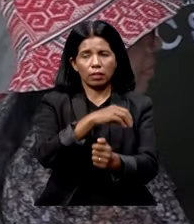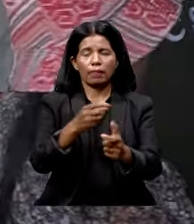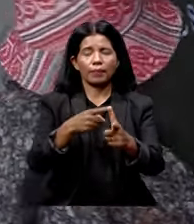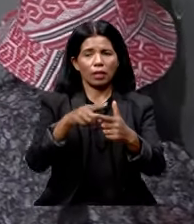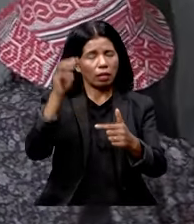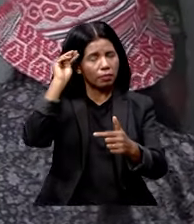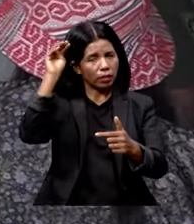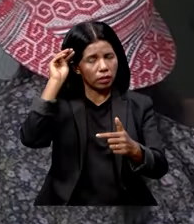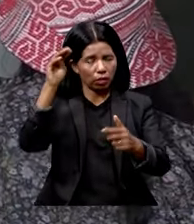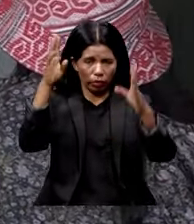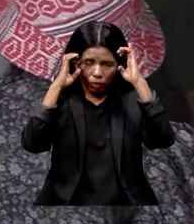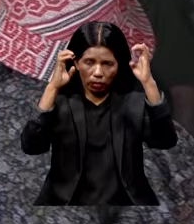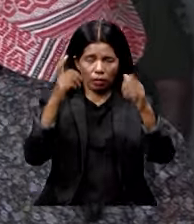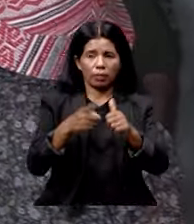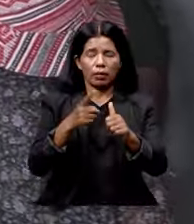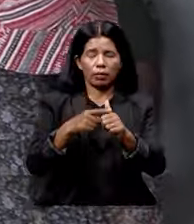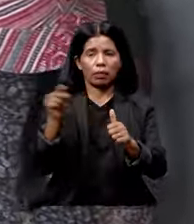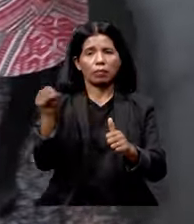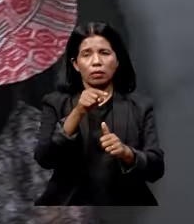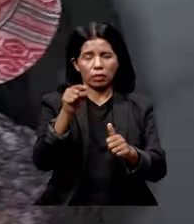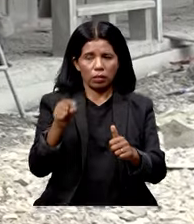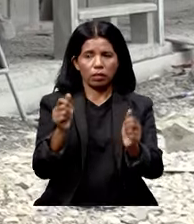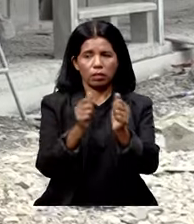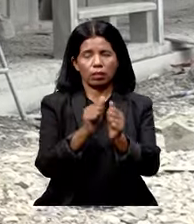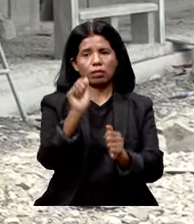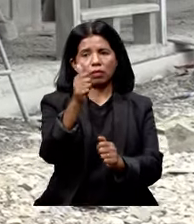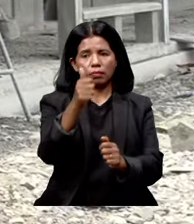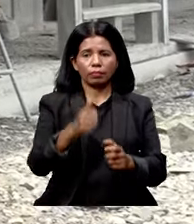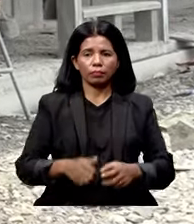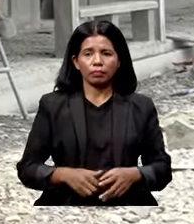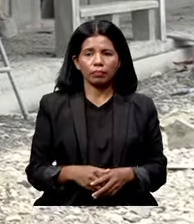a primeiro trimestre foi na 15% Sanulu. Equipa cobertura, GMN.